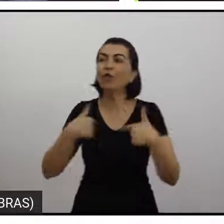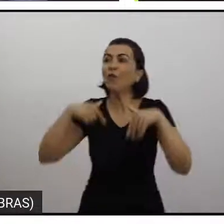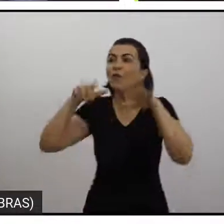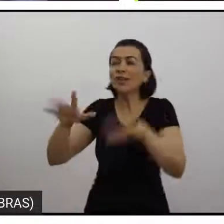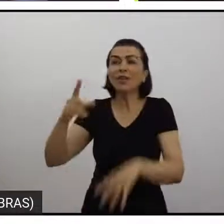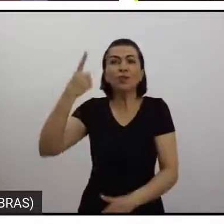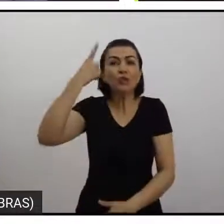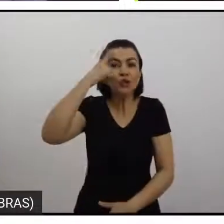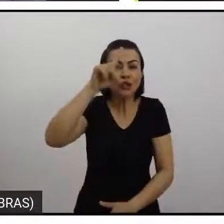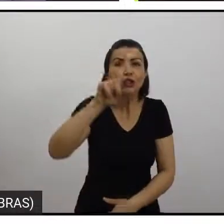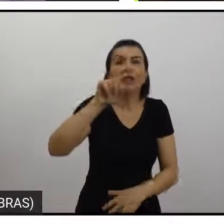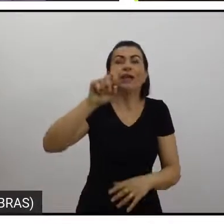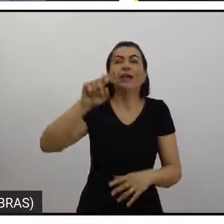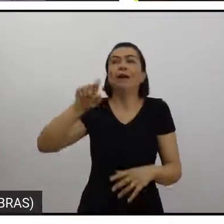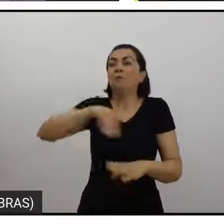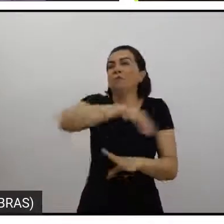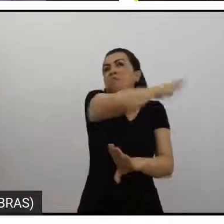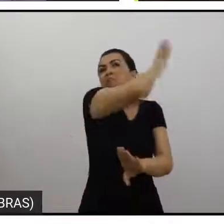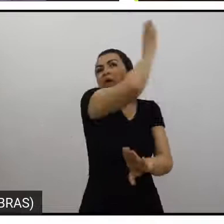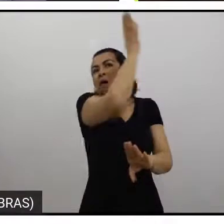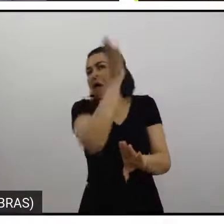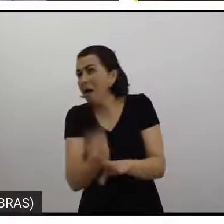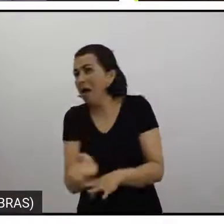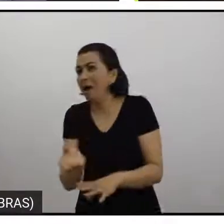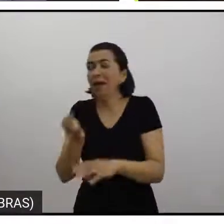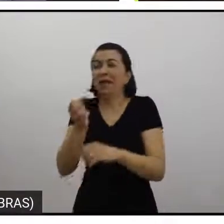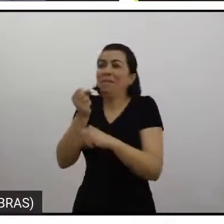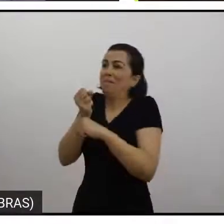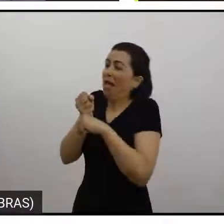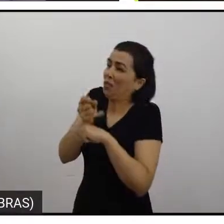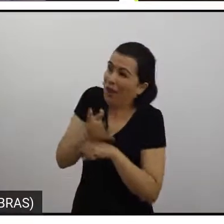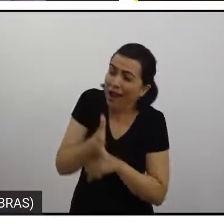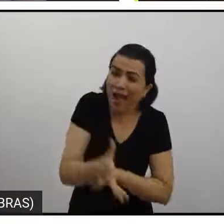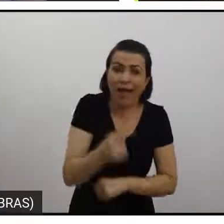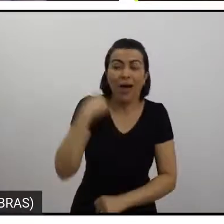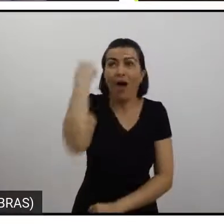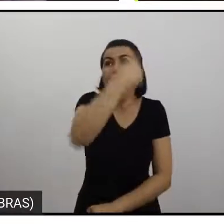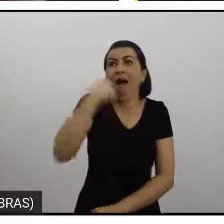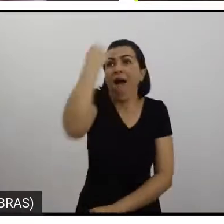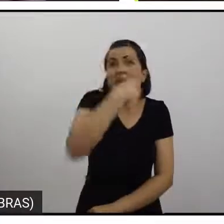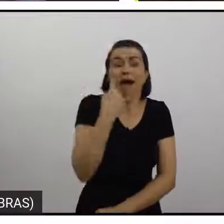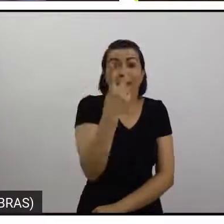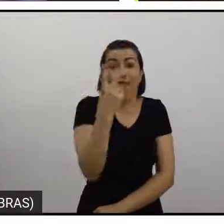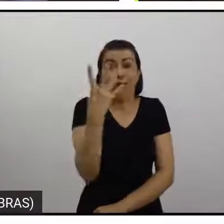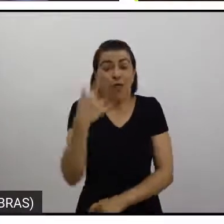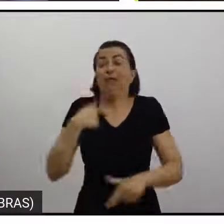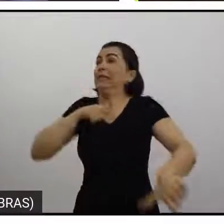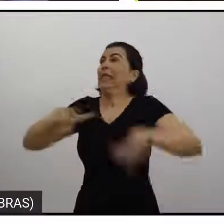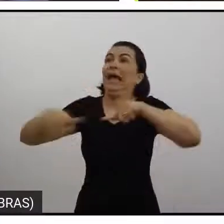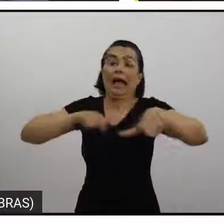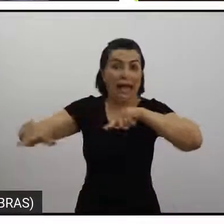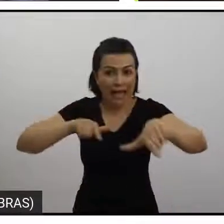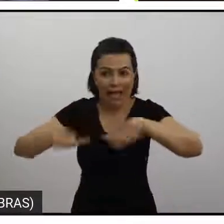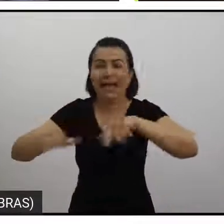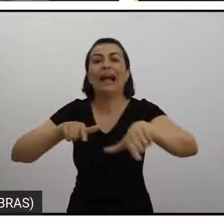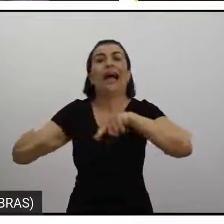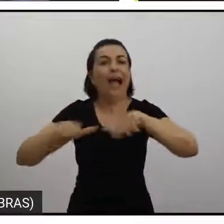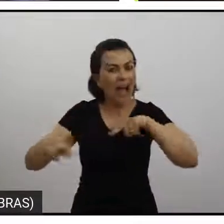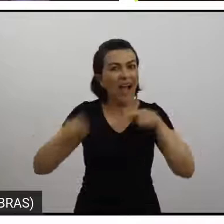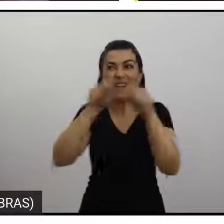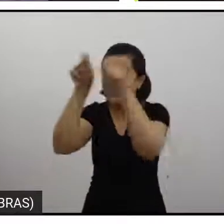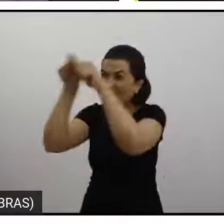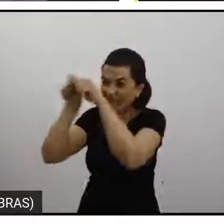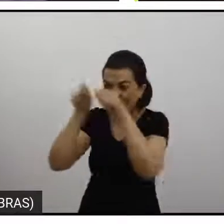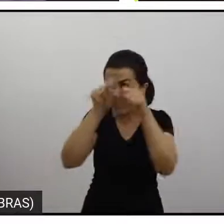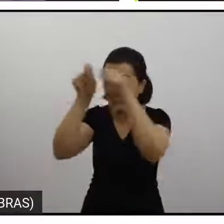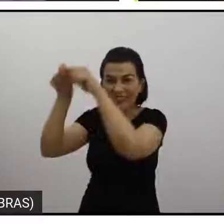o digital. E o digital era uma fita, não estou brincando, uma fita cassete desse tamanho, pesada, caríssima. Isso era o